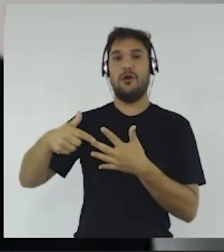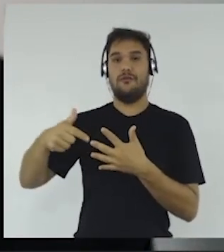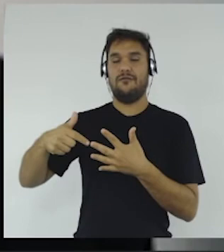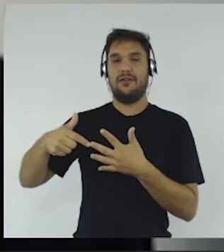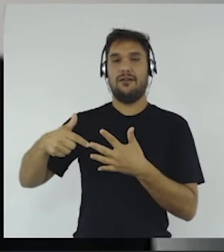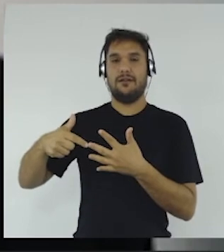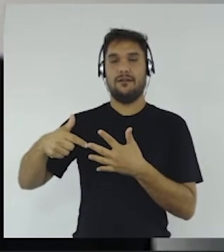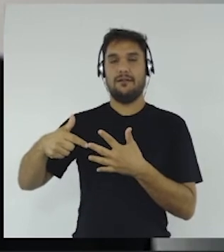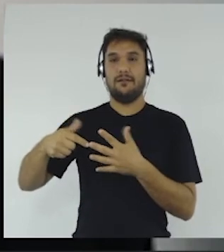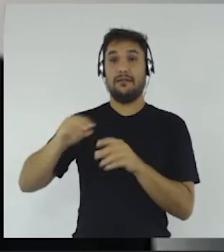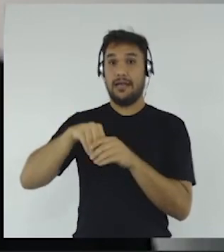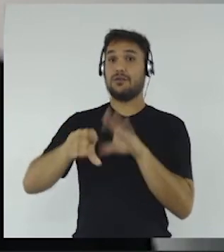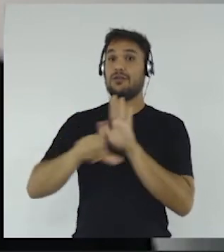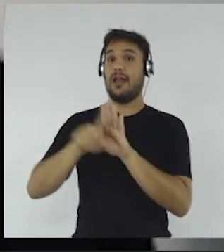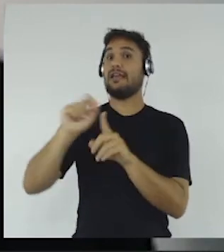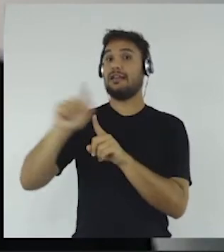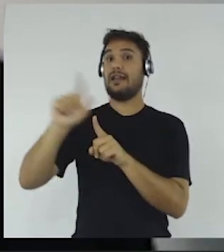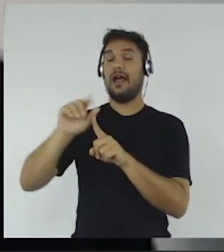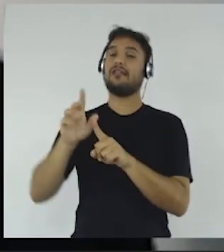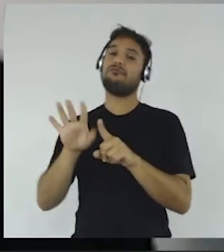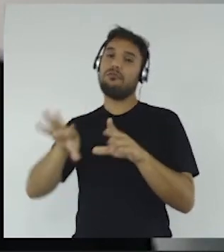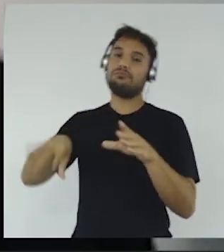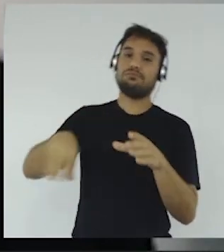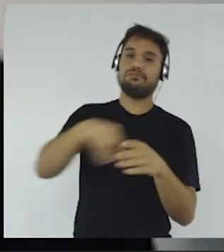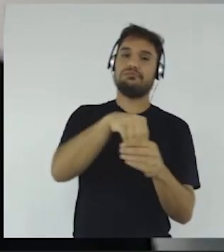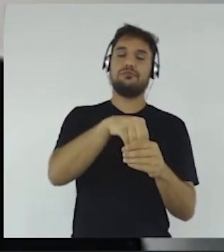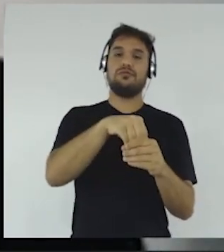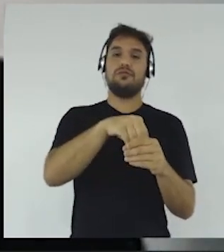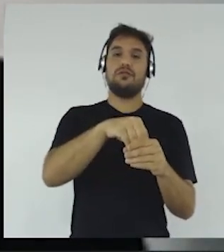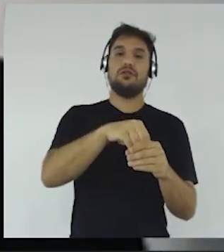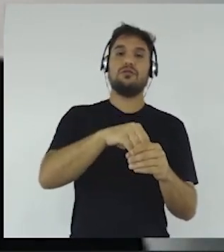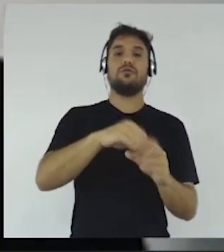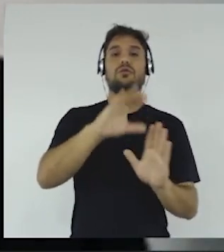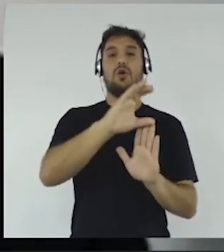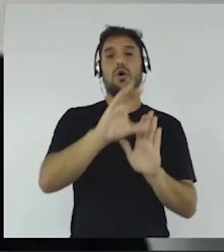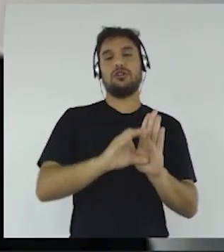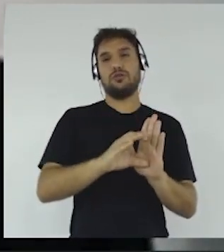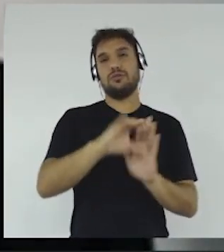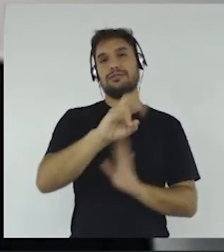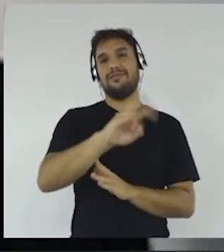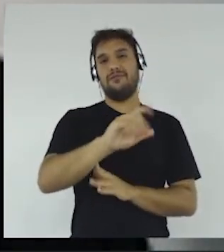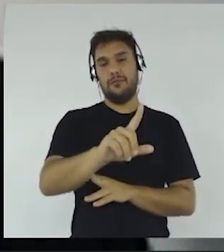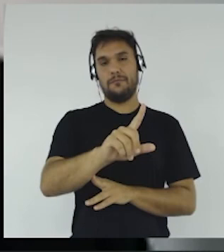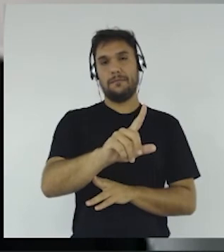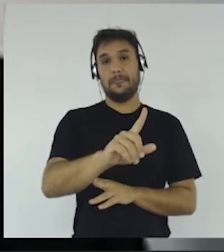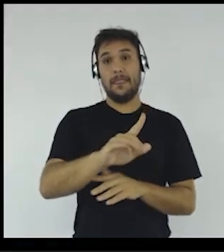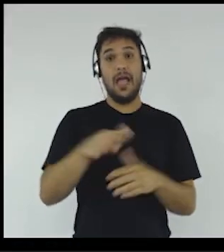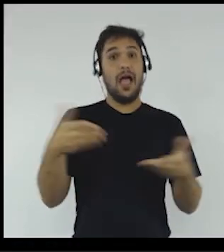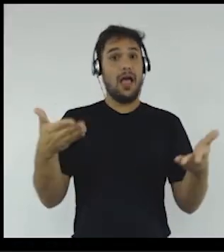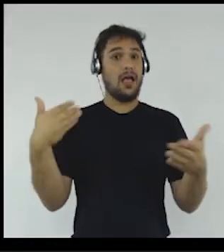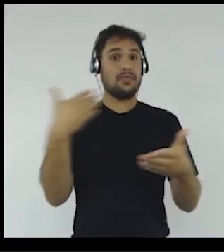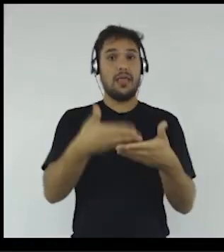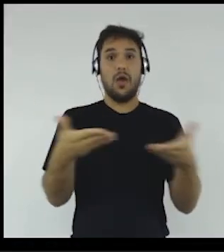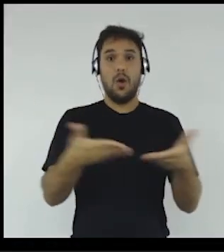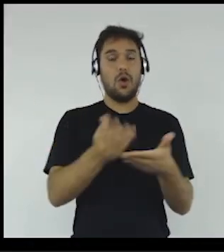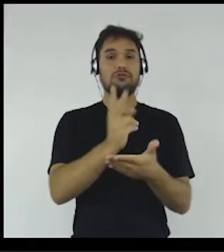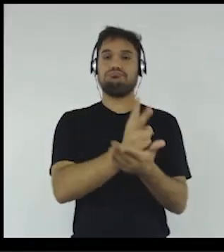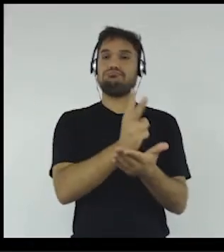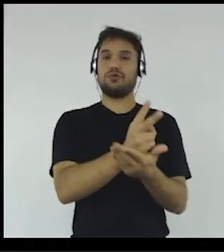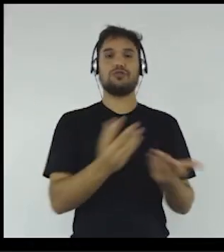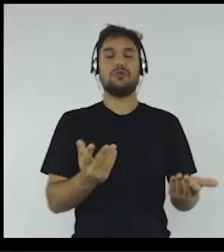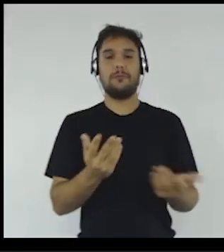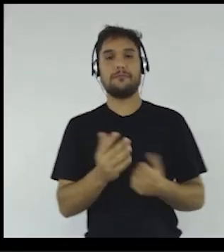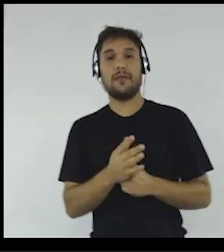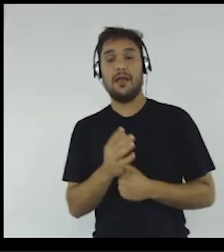inovadoras da Lei do Inquilinato foram reproduzidas na reforma do CPC e ainda hoje, no atual Código, permanecem. Tal